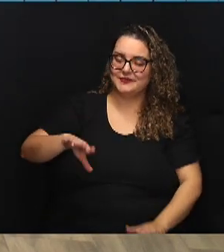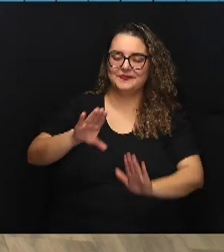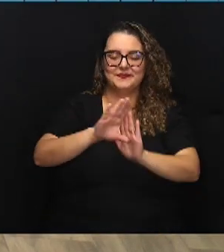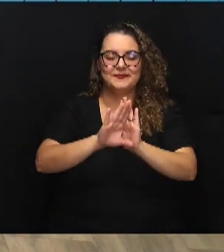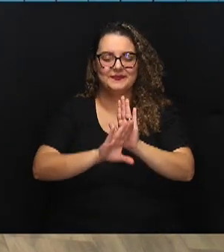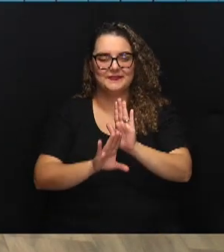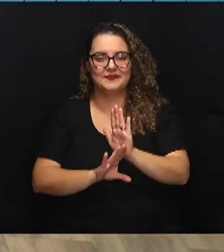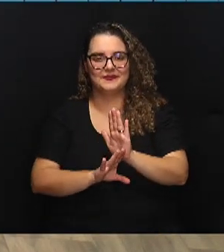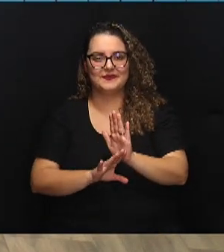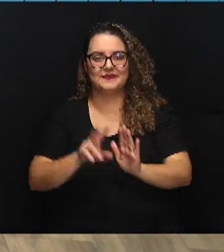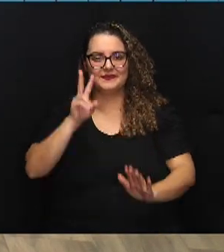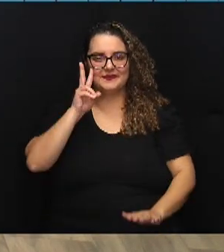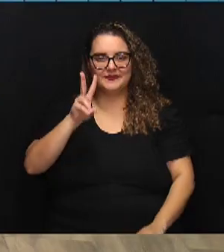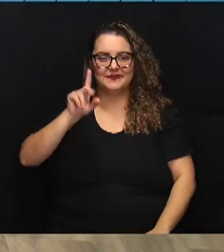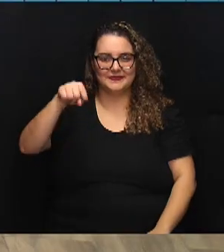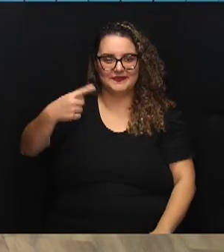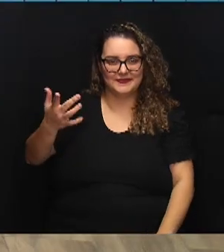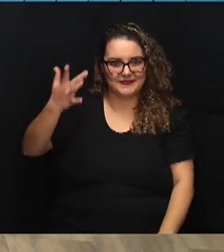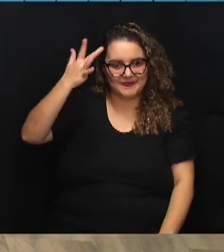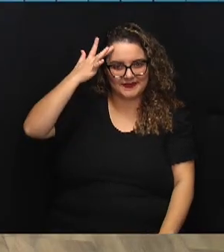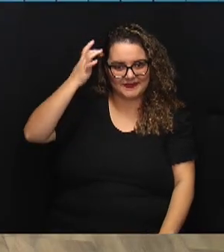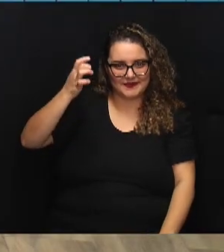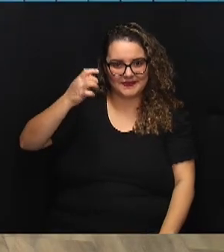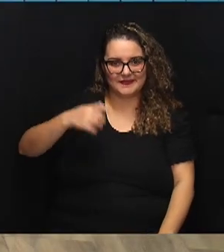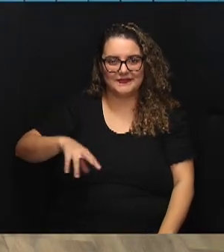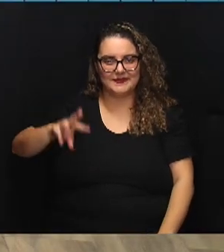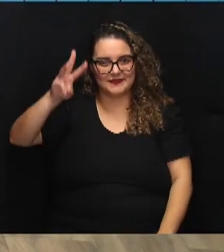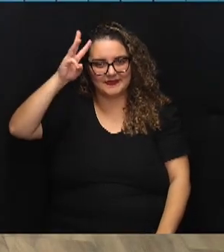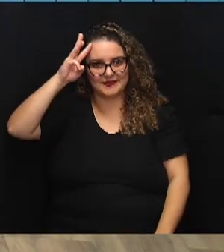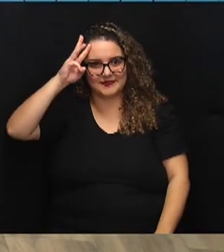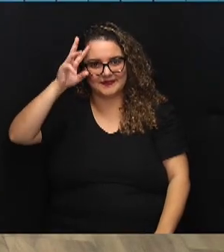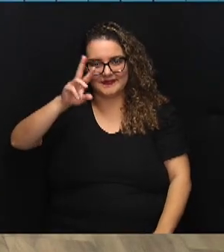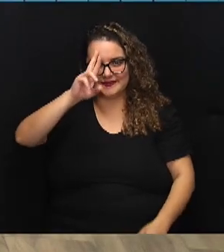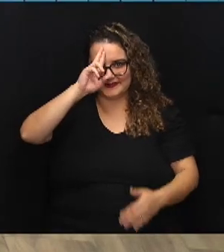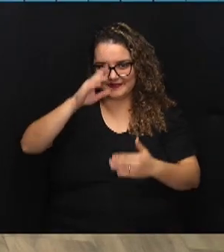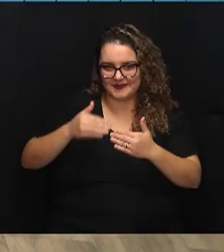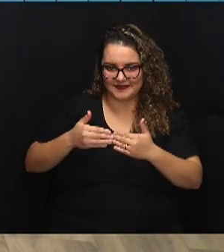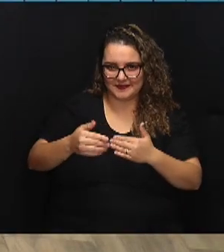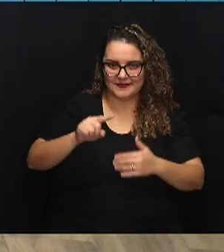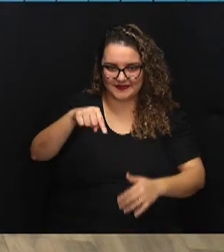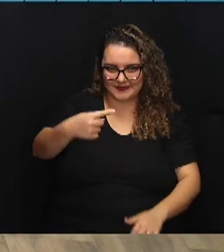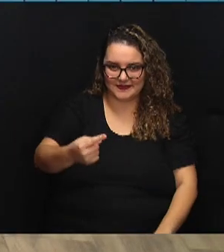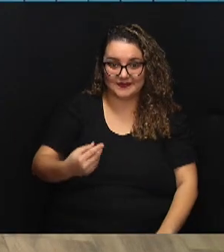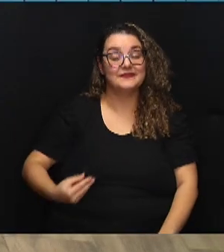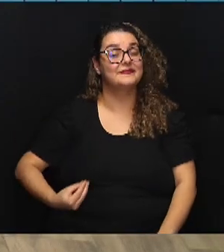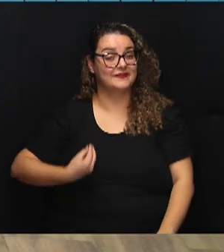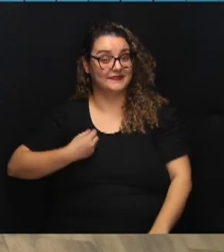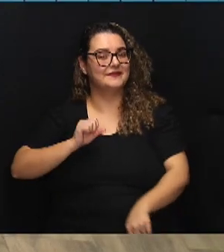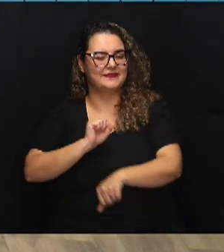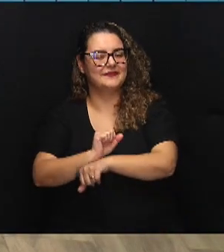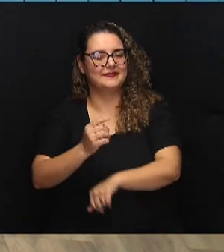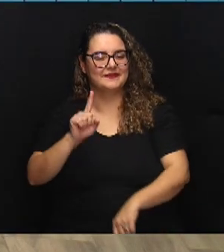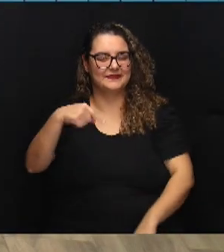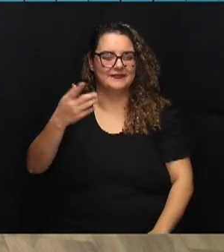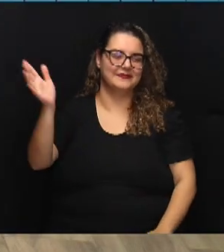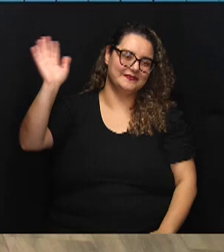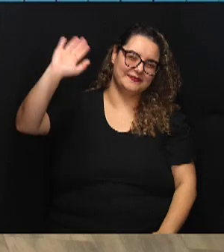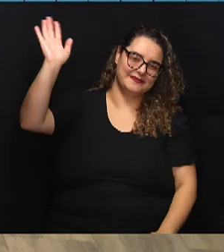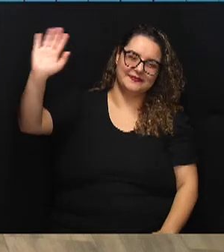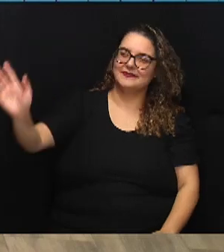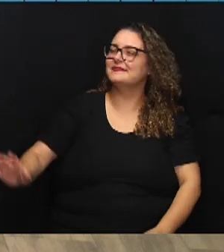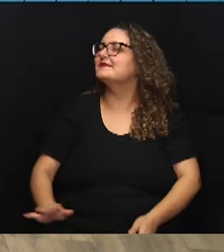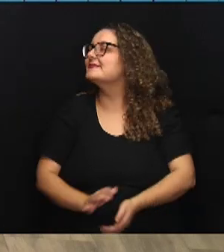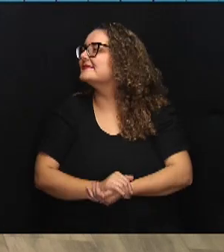nossa programação e nos vemos amanhã na terça-feira ao meio-dia, ao vivo. Te espero, hein? Até lá. Tchau, tchau.